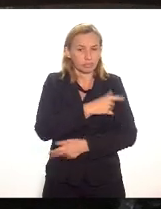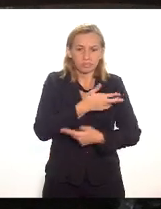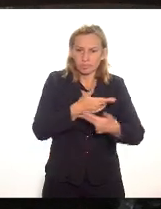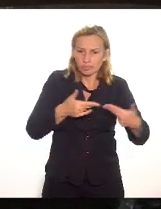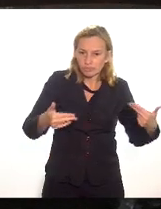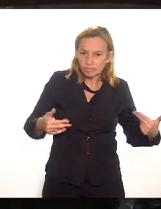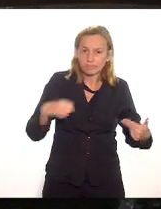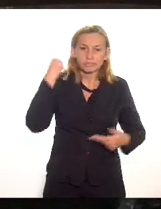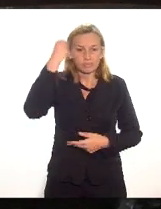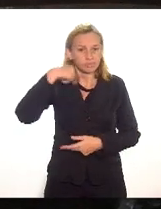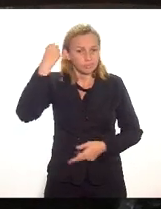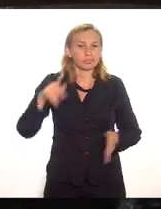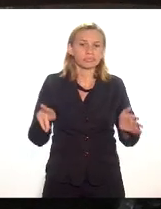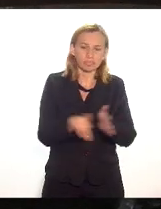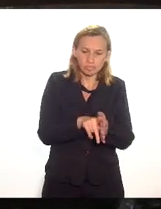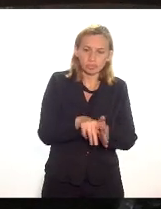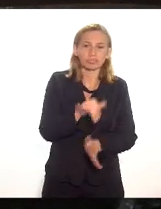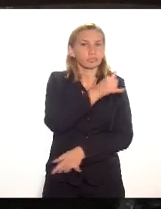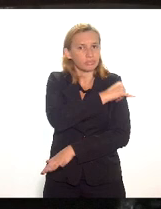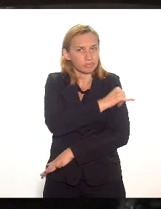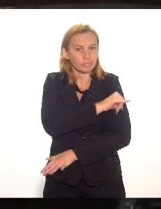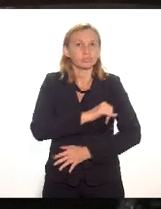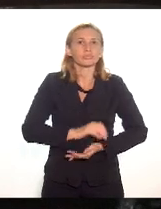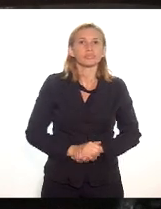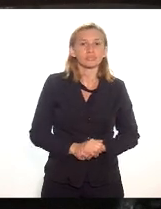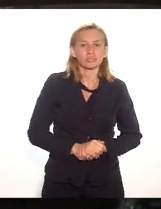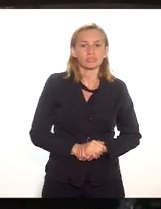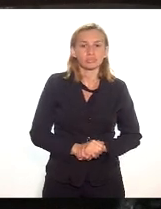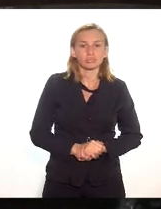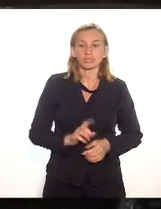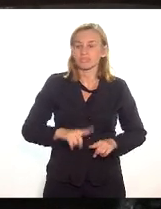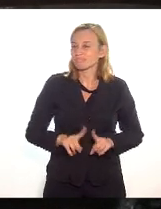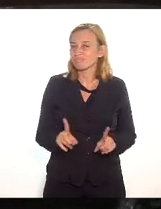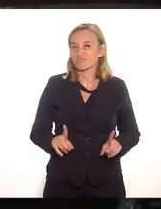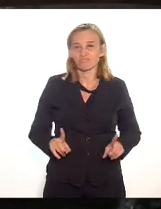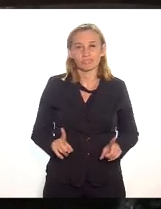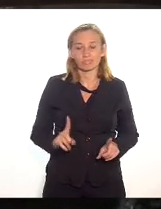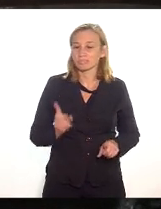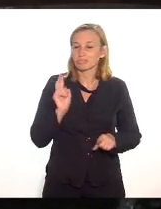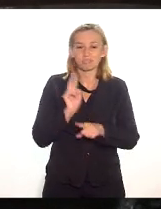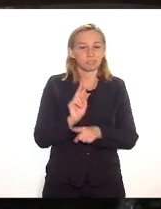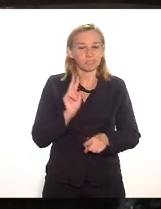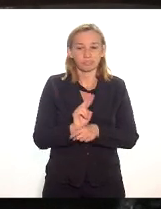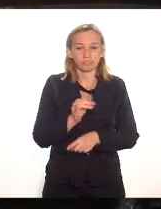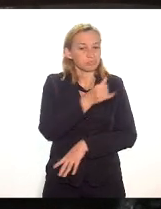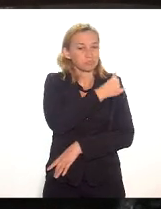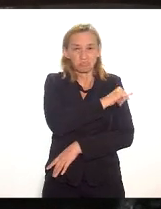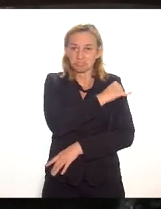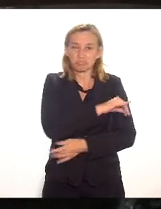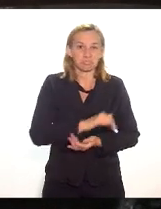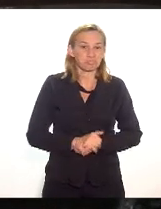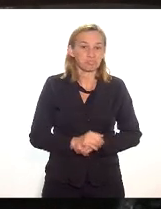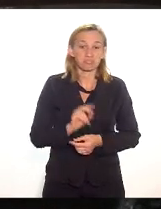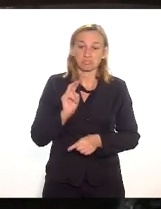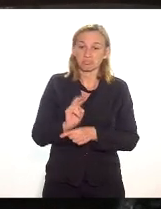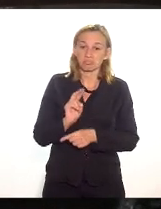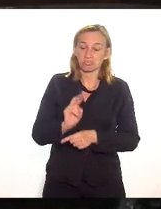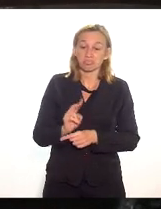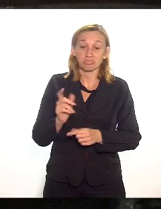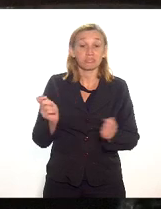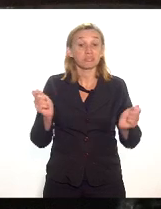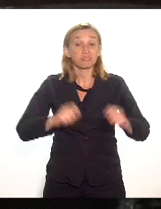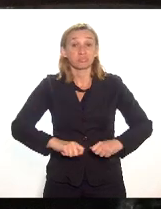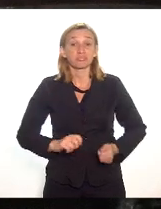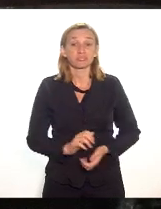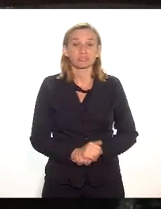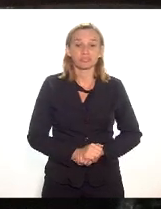vários senadores que são do Rio de Janeiro, mas não defendem o Rio de Janeiro, defendem a